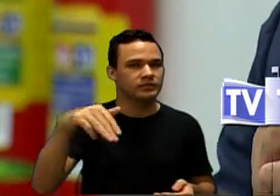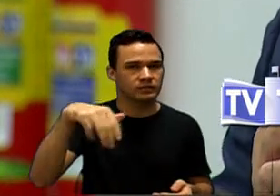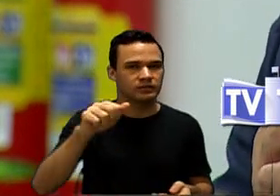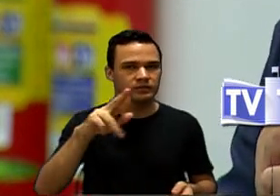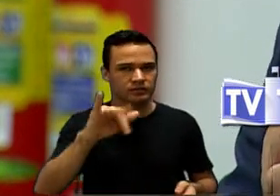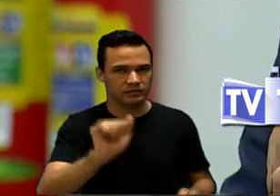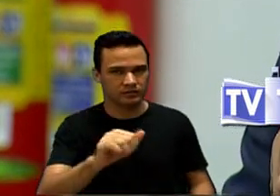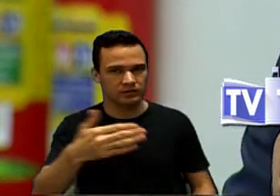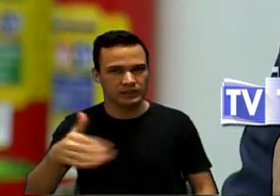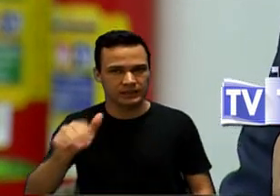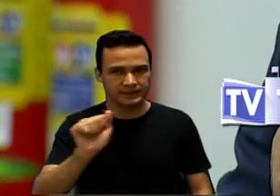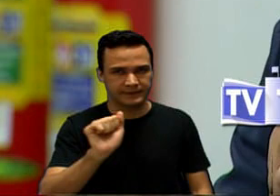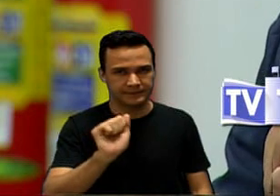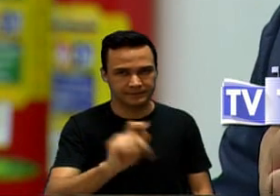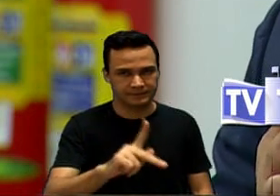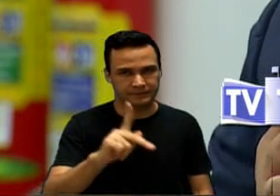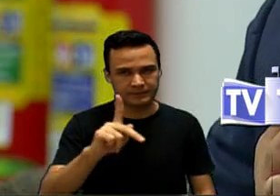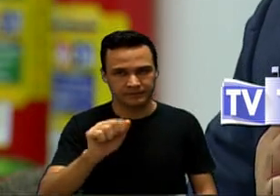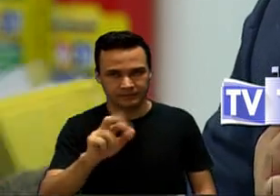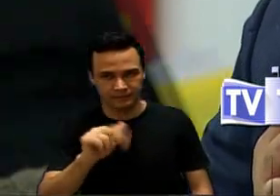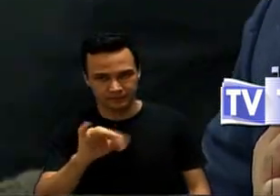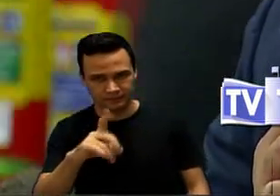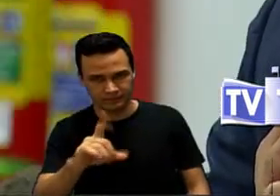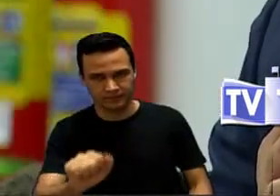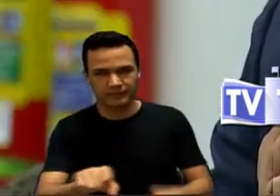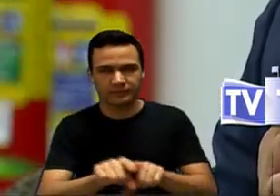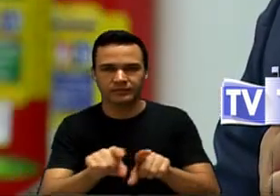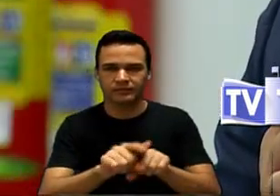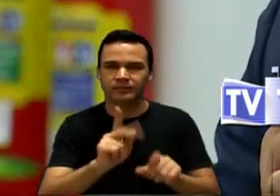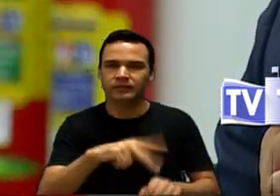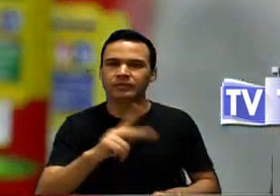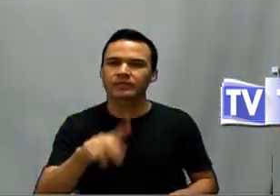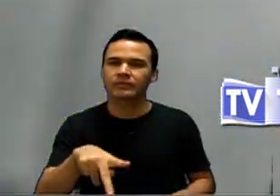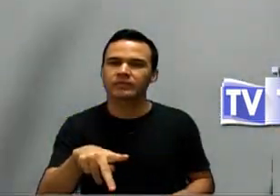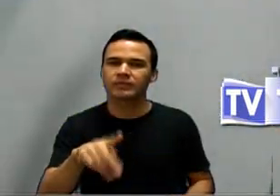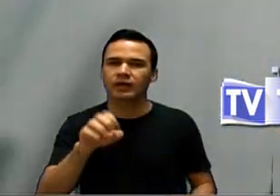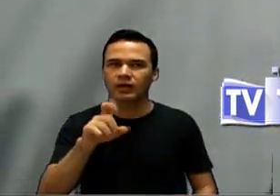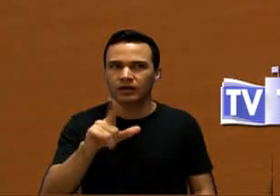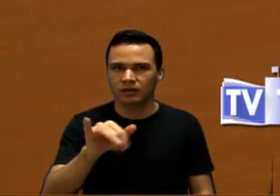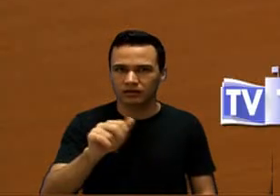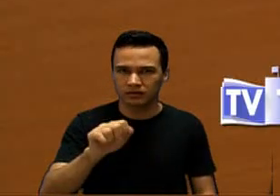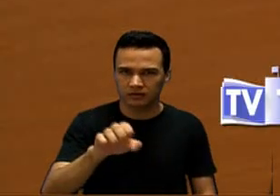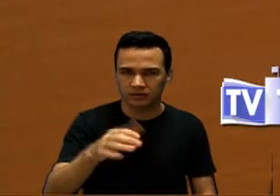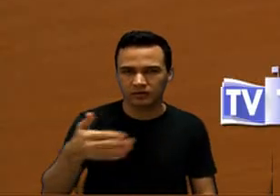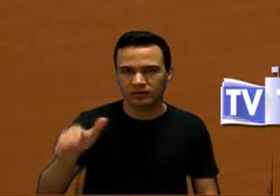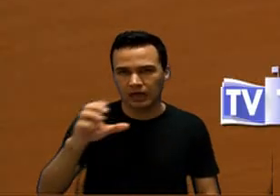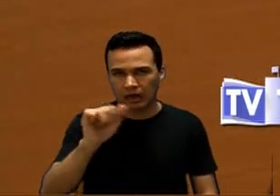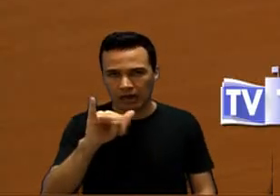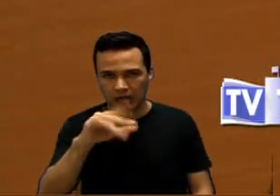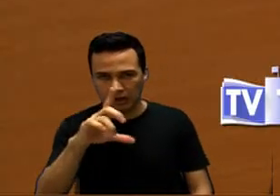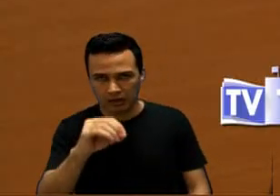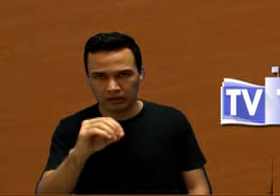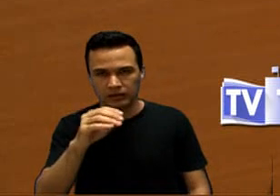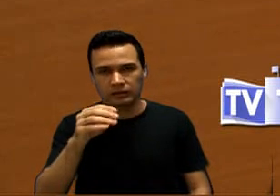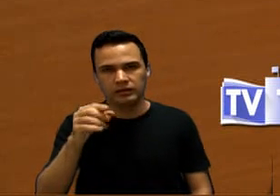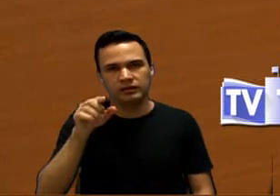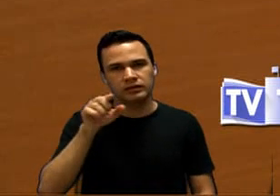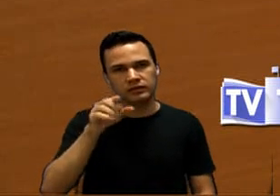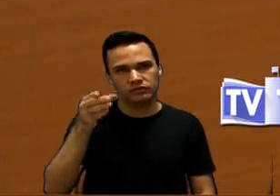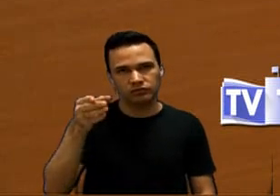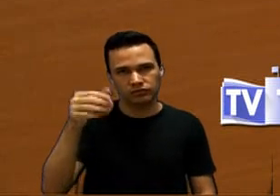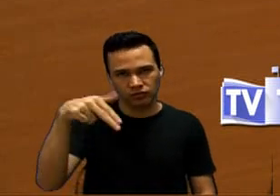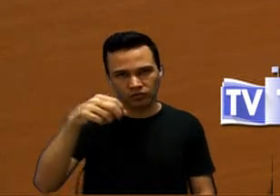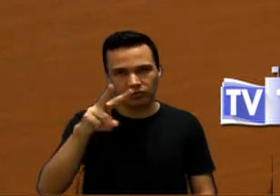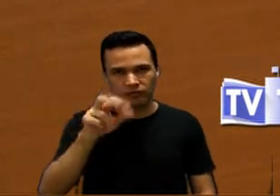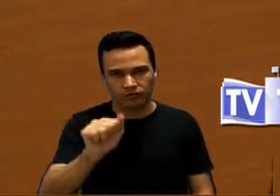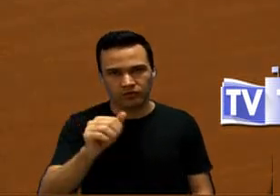Maria Aparecida de Oliveira Duarte, é a diretora. A professora Elaine Camilo Barra Nova de Melo.